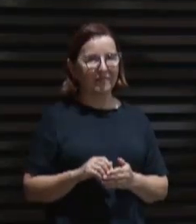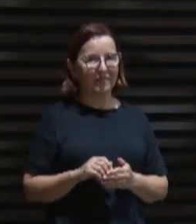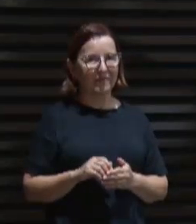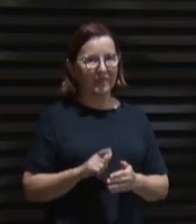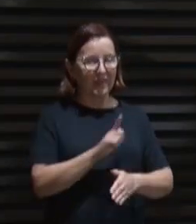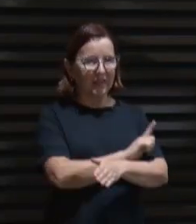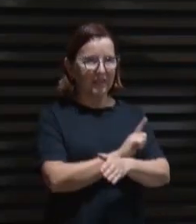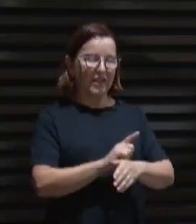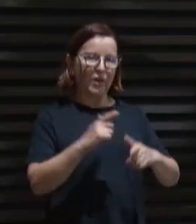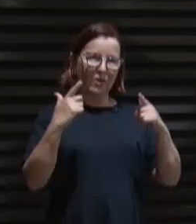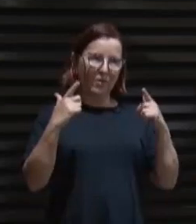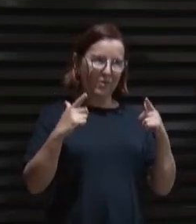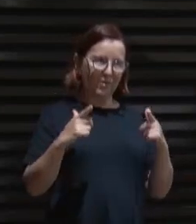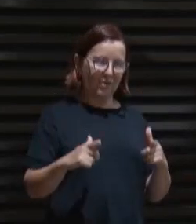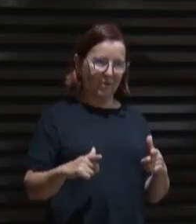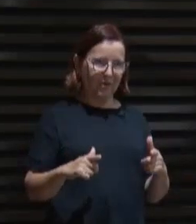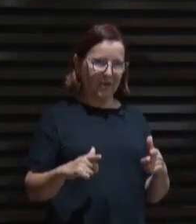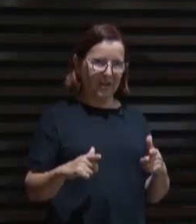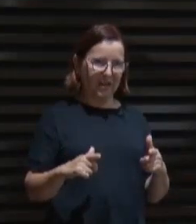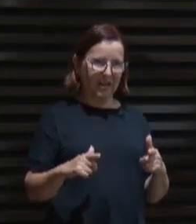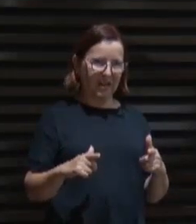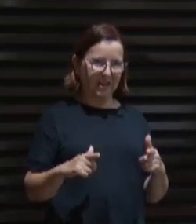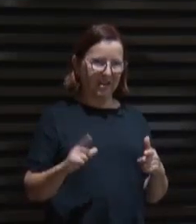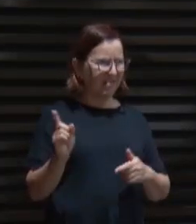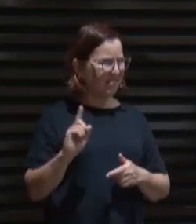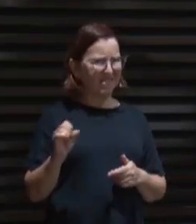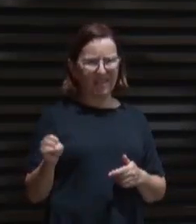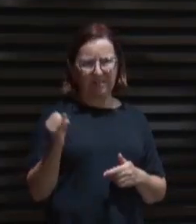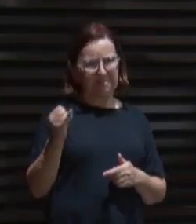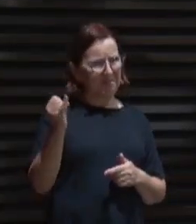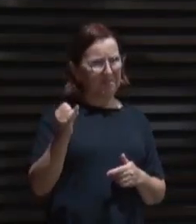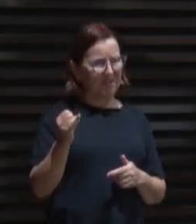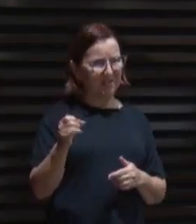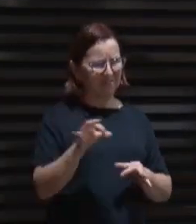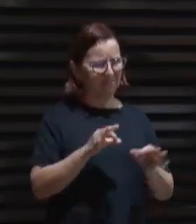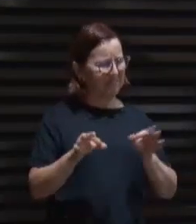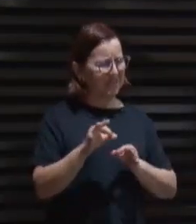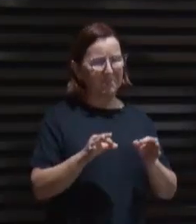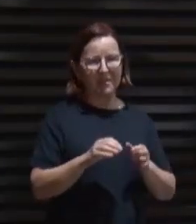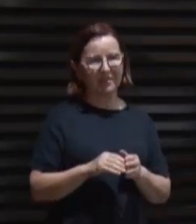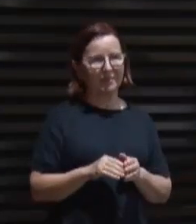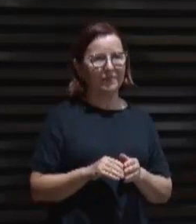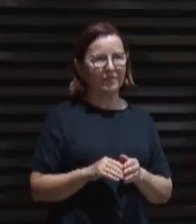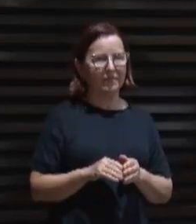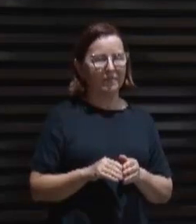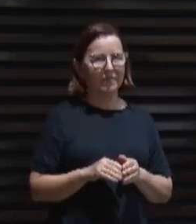um local de pouca relevância. Por acaso